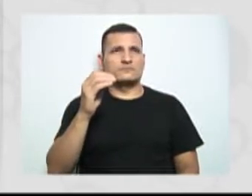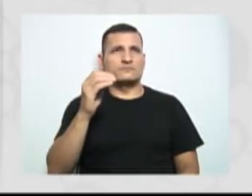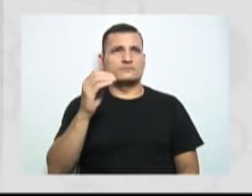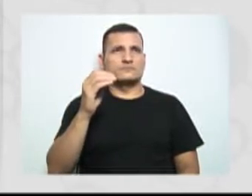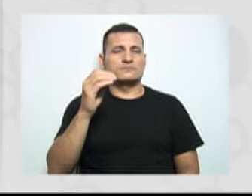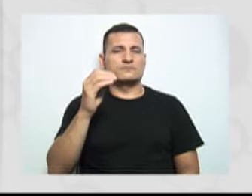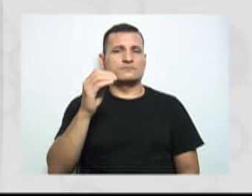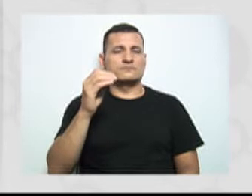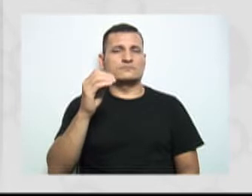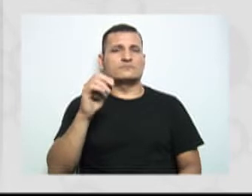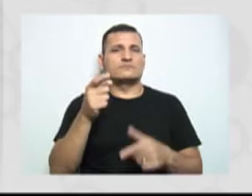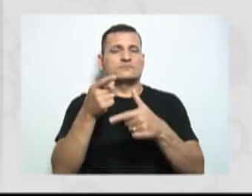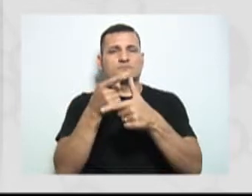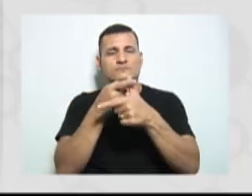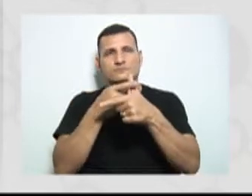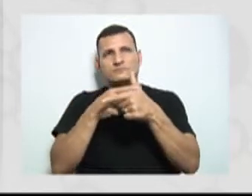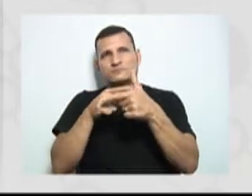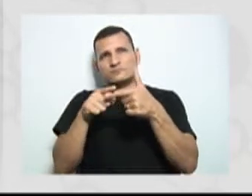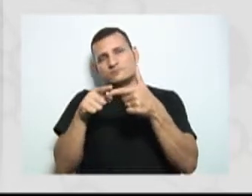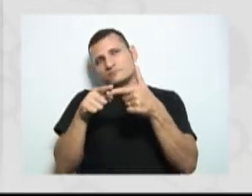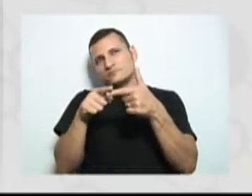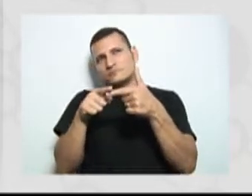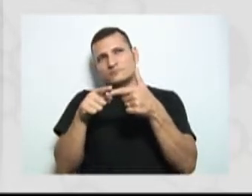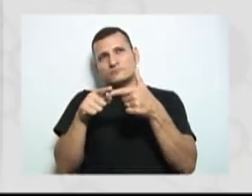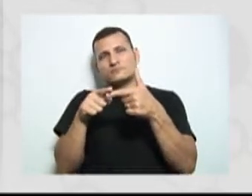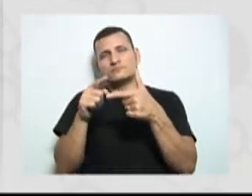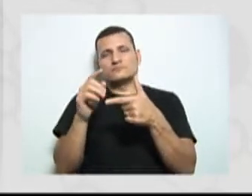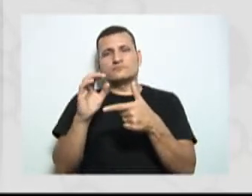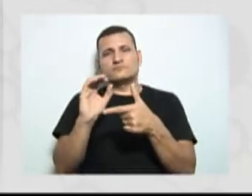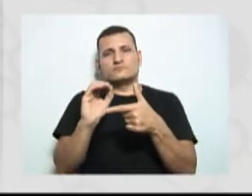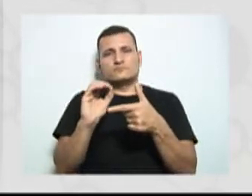um dividido pelo outro dá